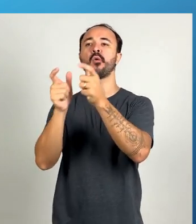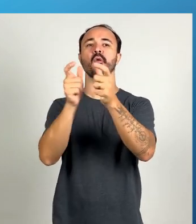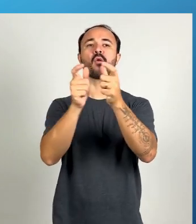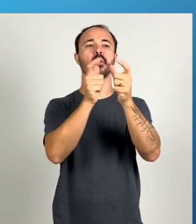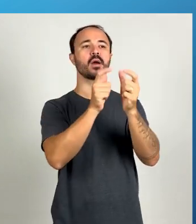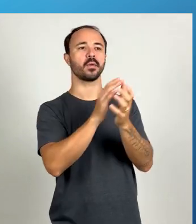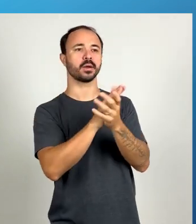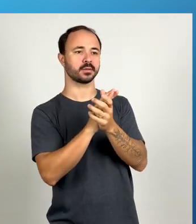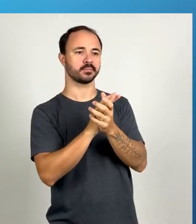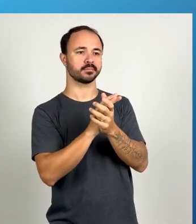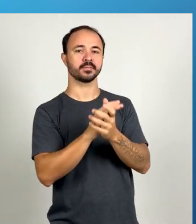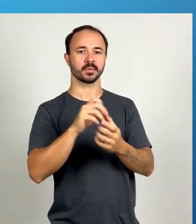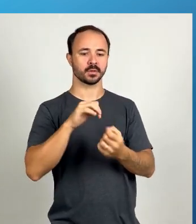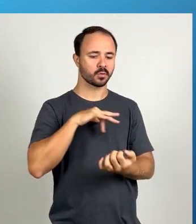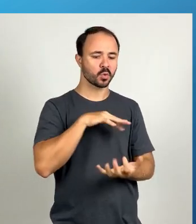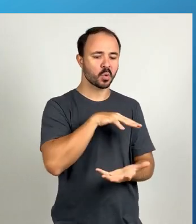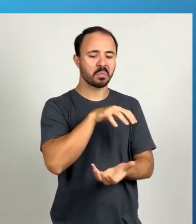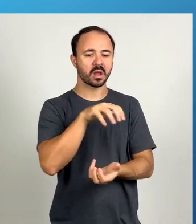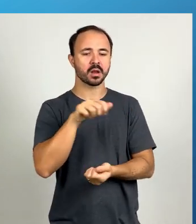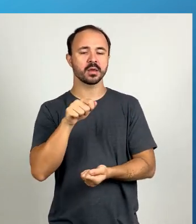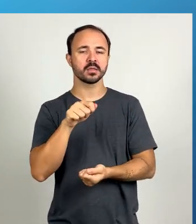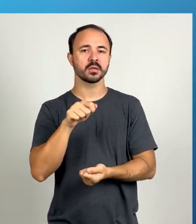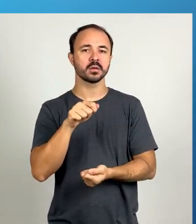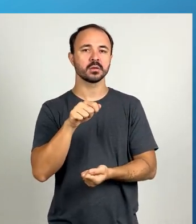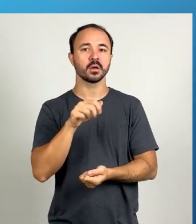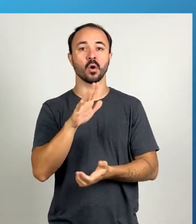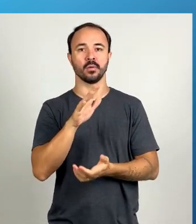Imagina com a prof uma grade